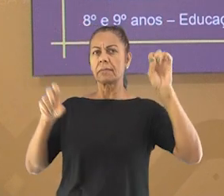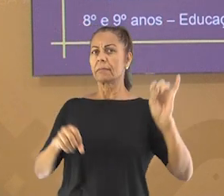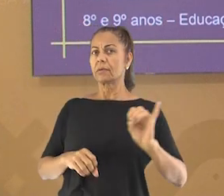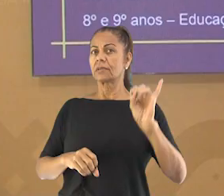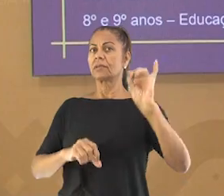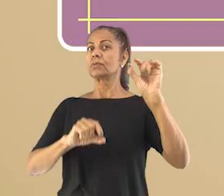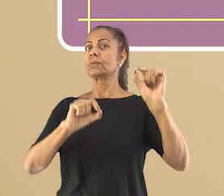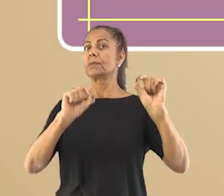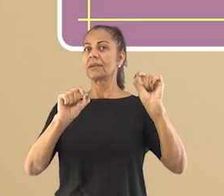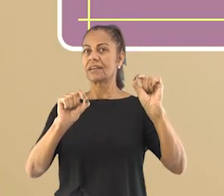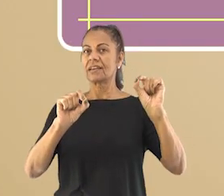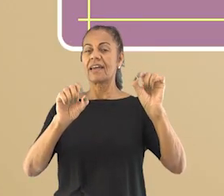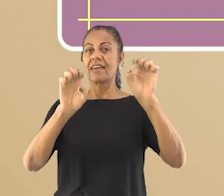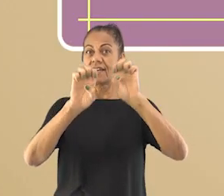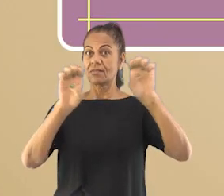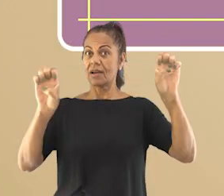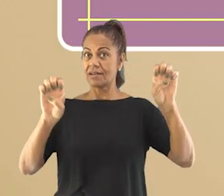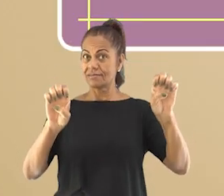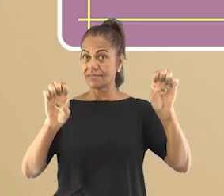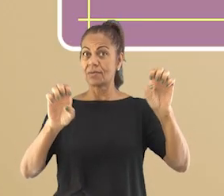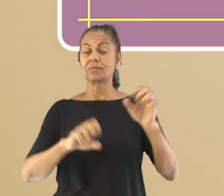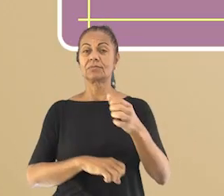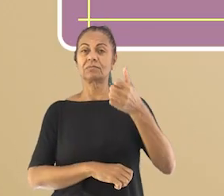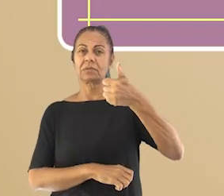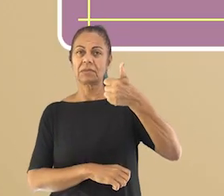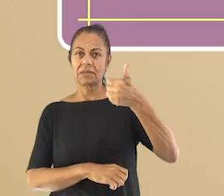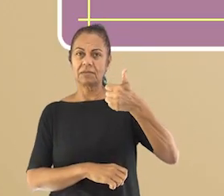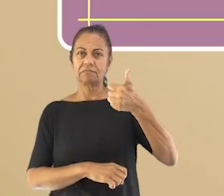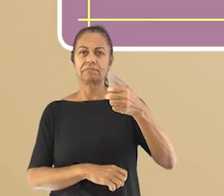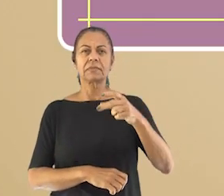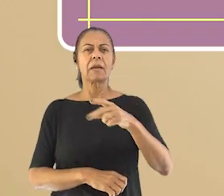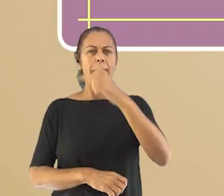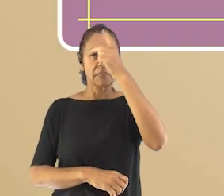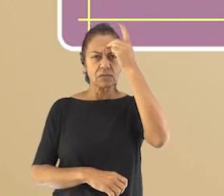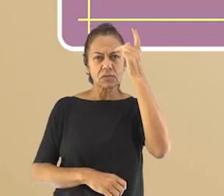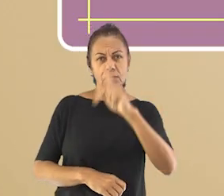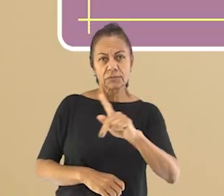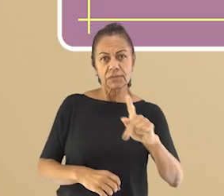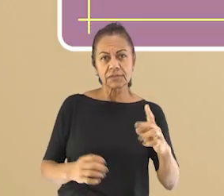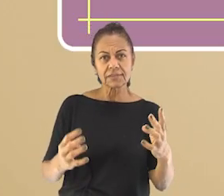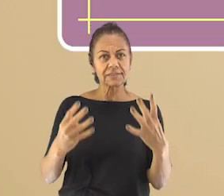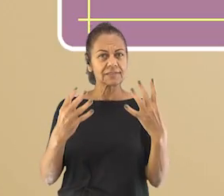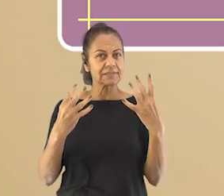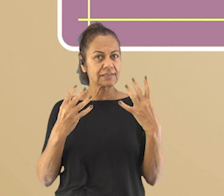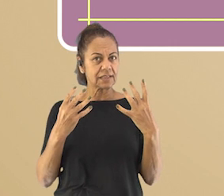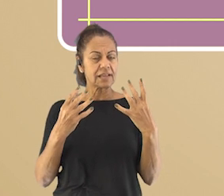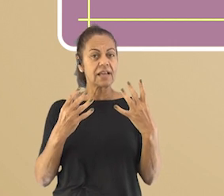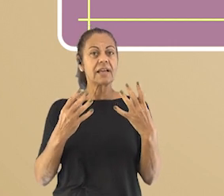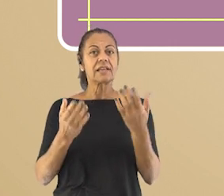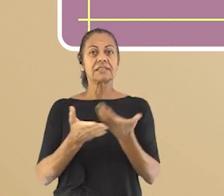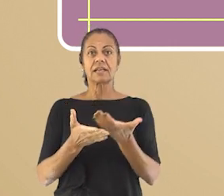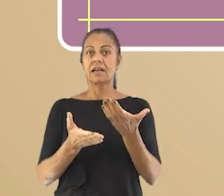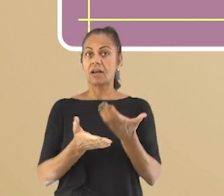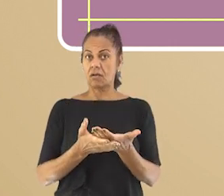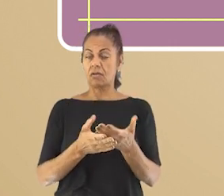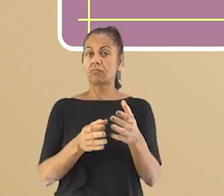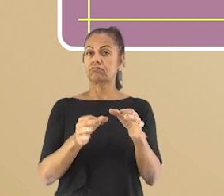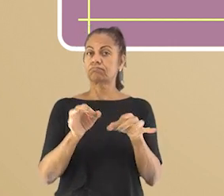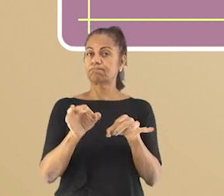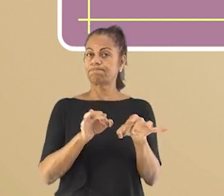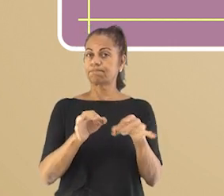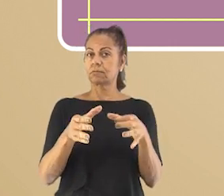do primeiro grau. Para os professores que nos acompanham, essa aula está voltada para os 8º e 9º anos da